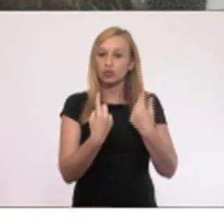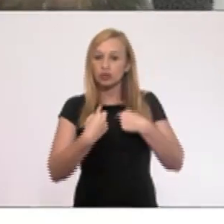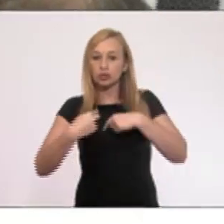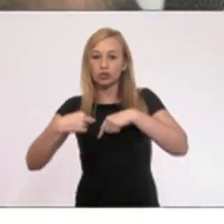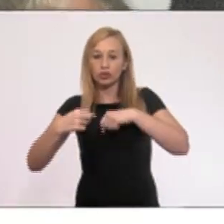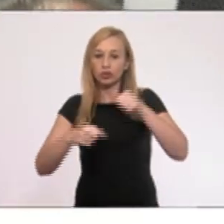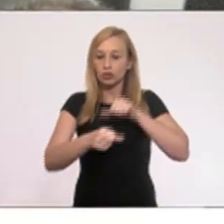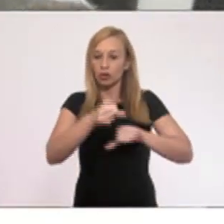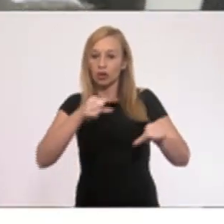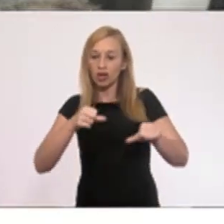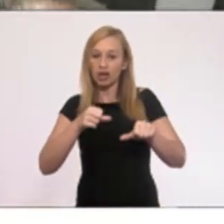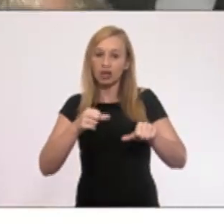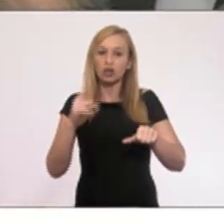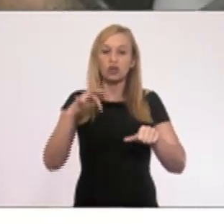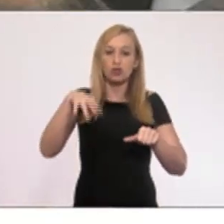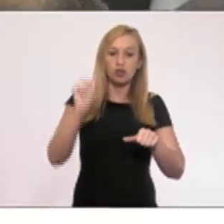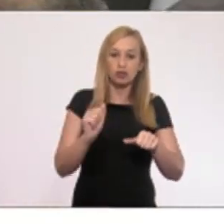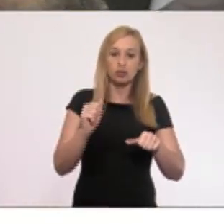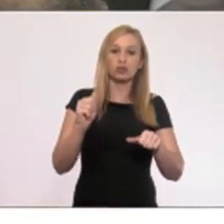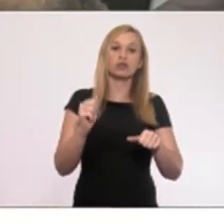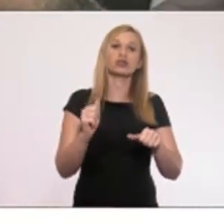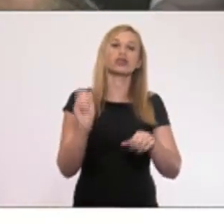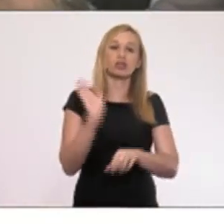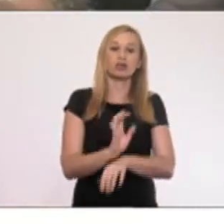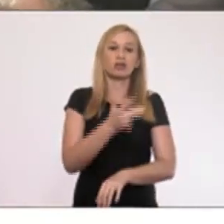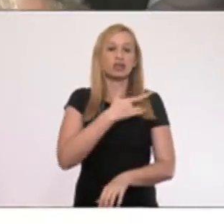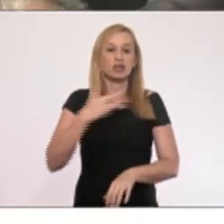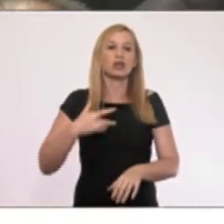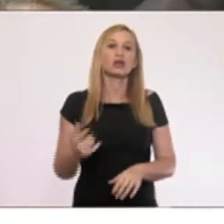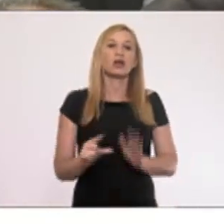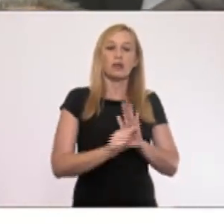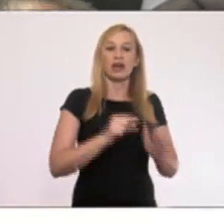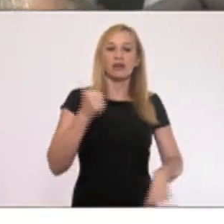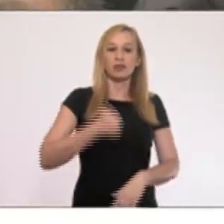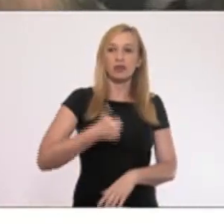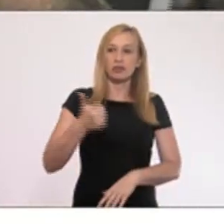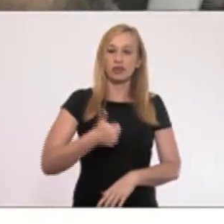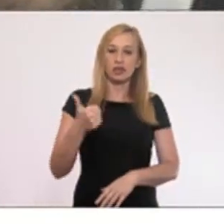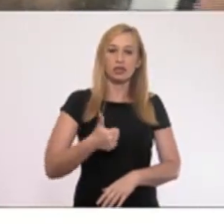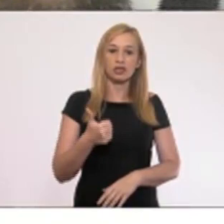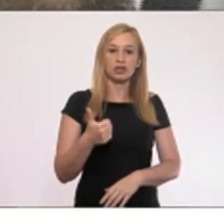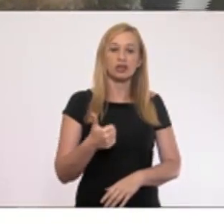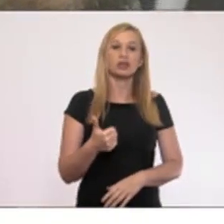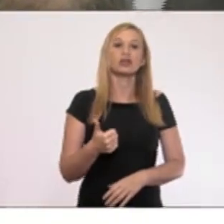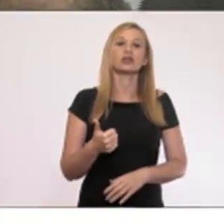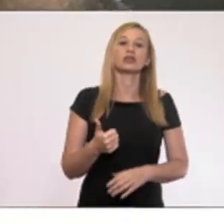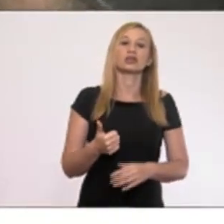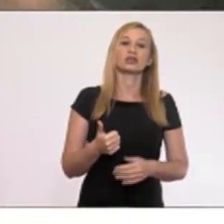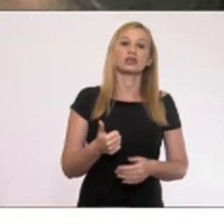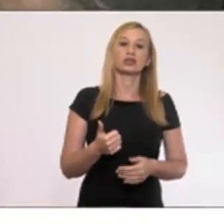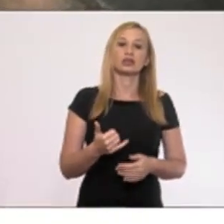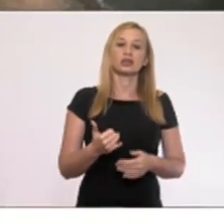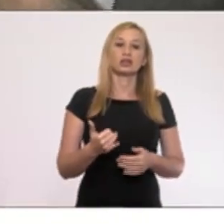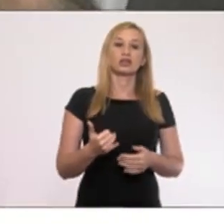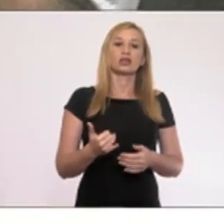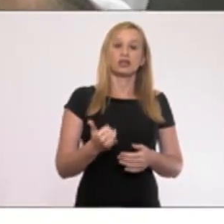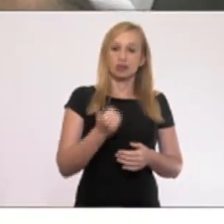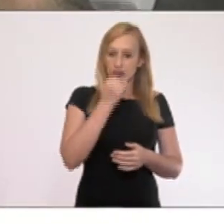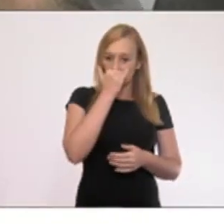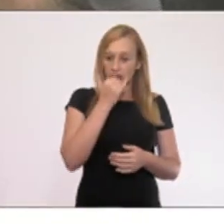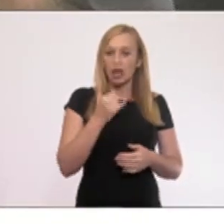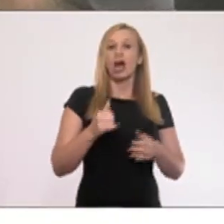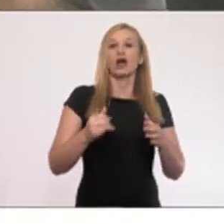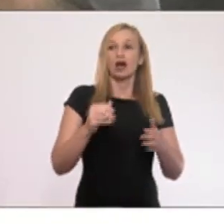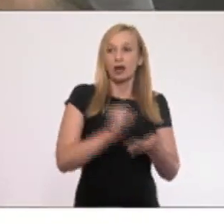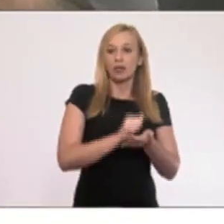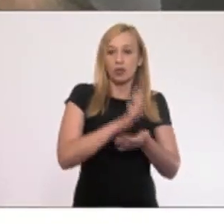em favor do Fundo Estadual de Saúde. Parágrafo 1º. Em caso de reincidência, a multa será aplicada em